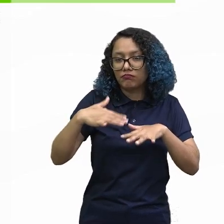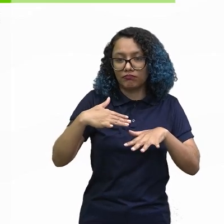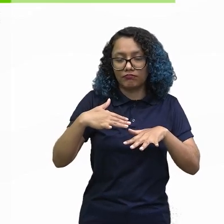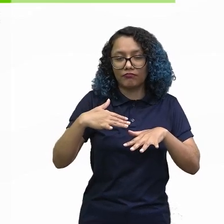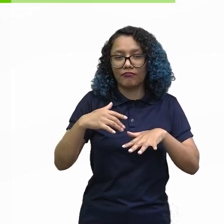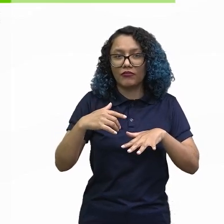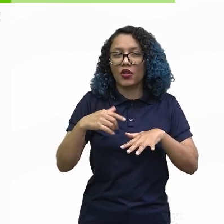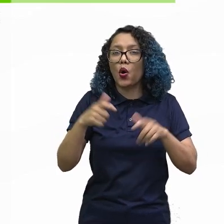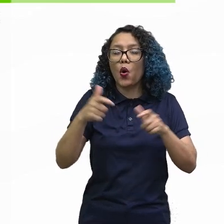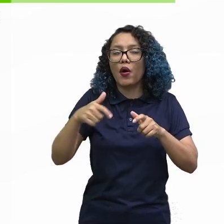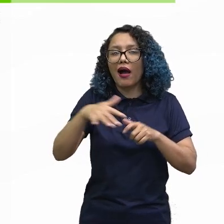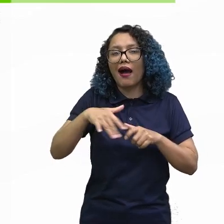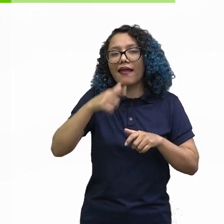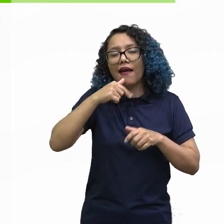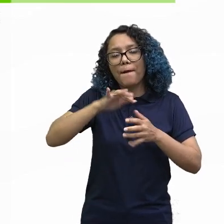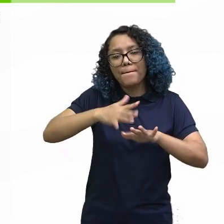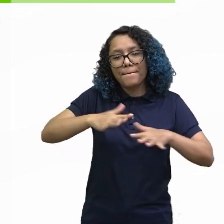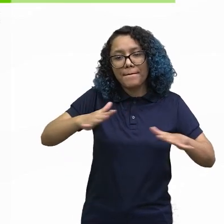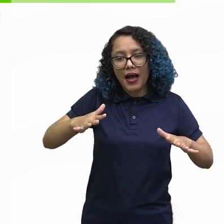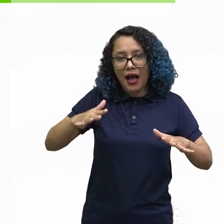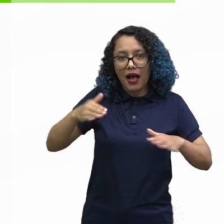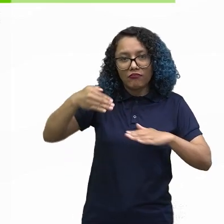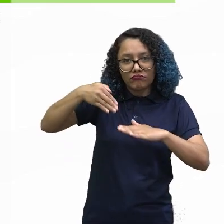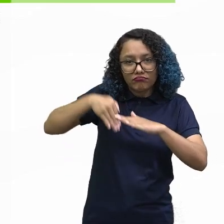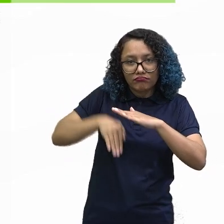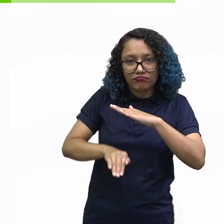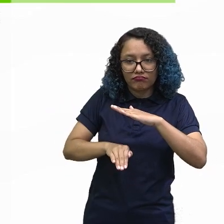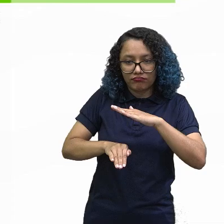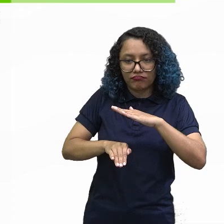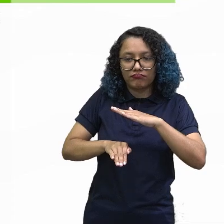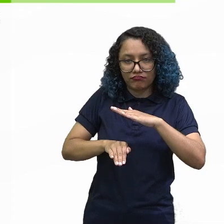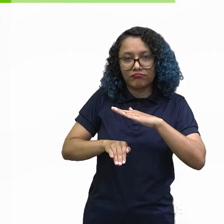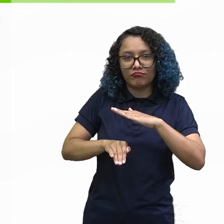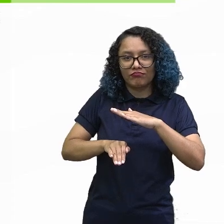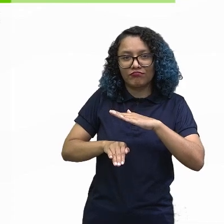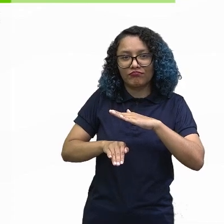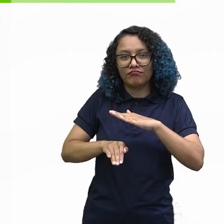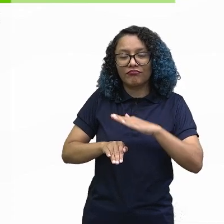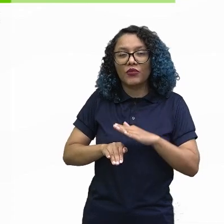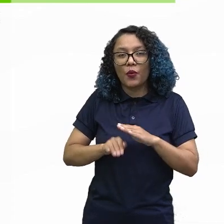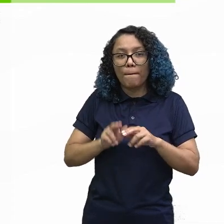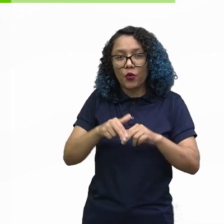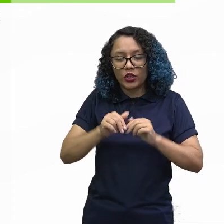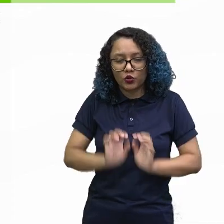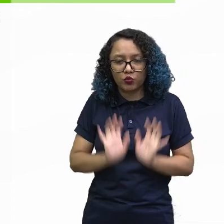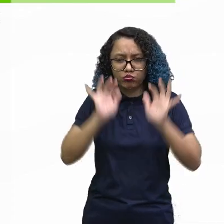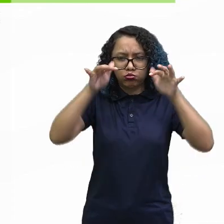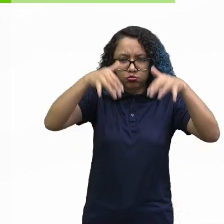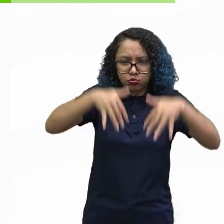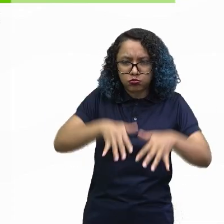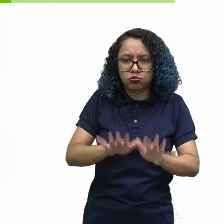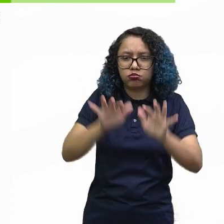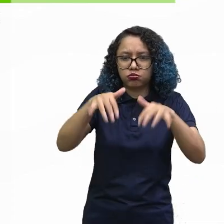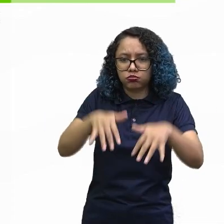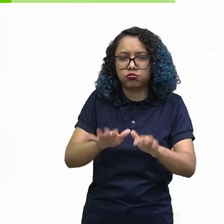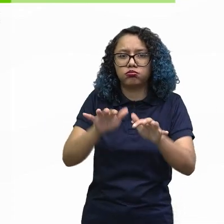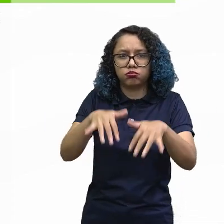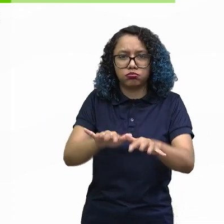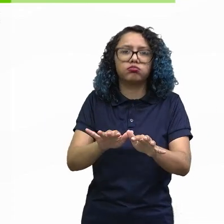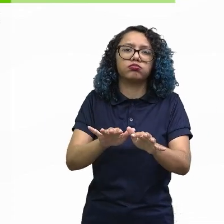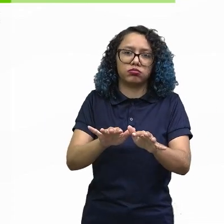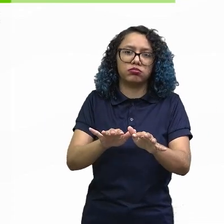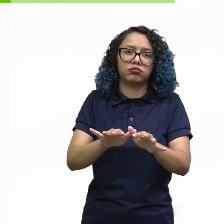no mar, né, na profundidade, e aí acaba criando ondas gigantes aí que podem atingir as